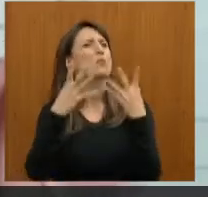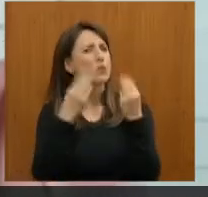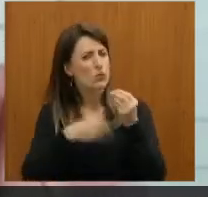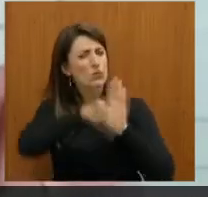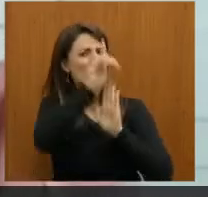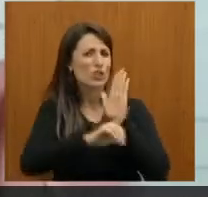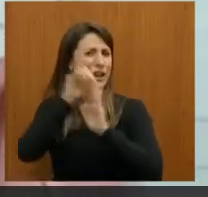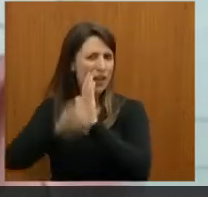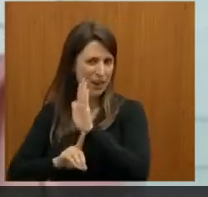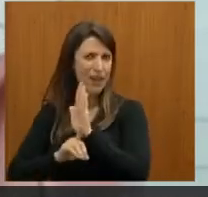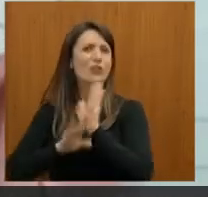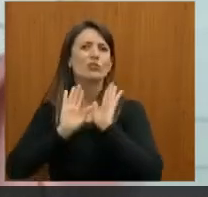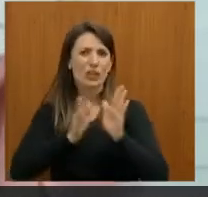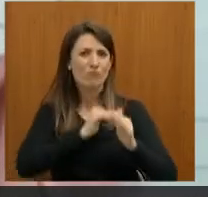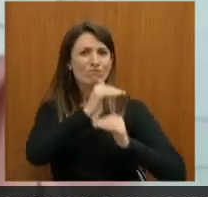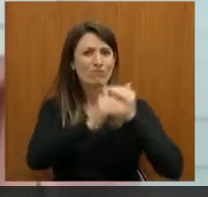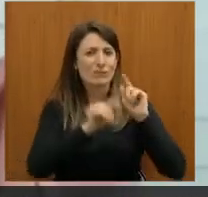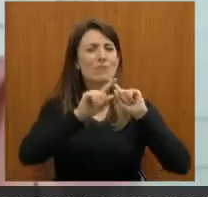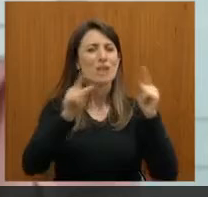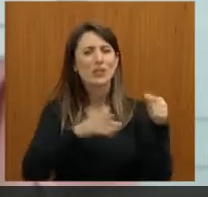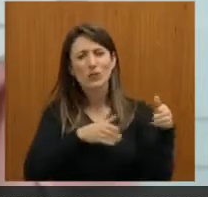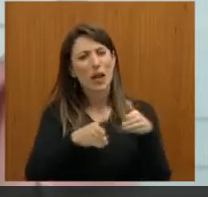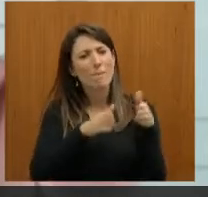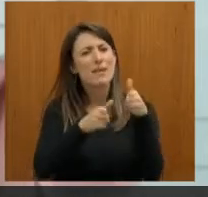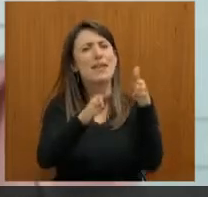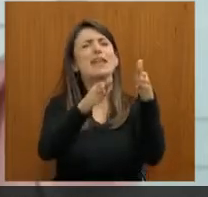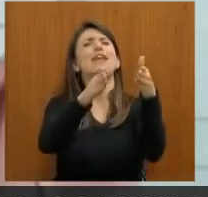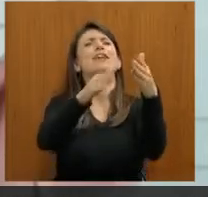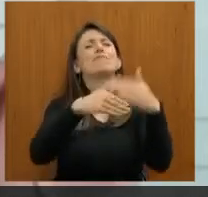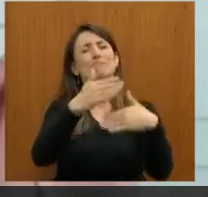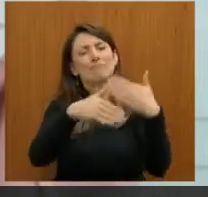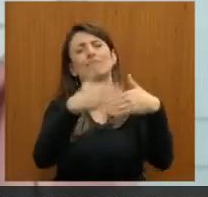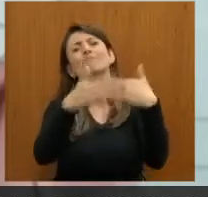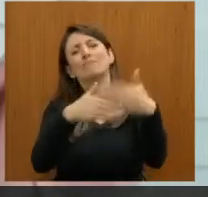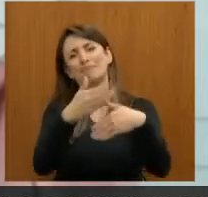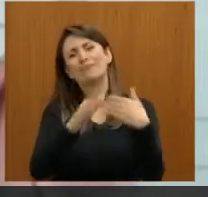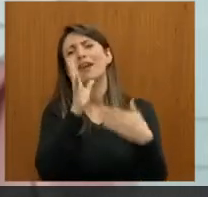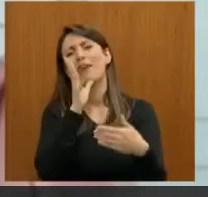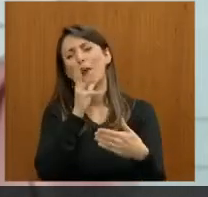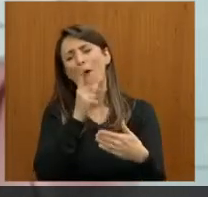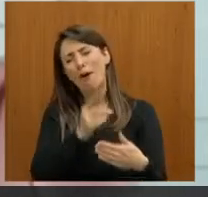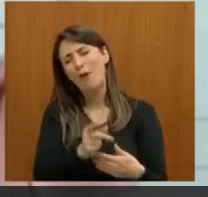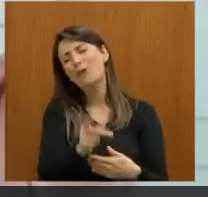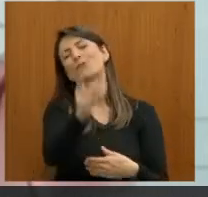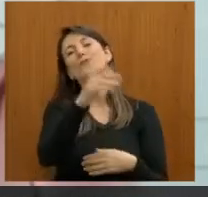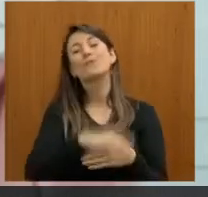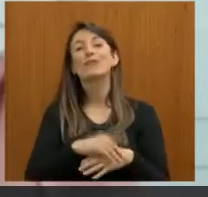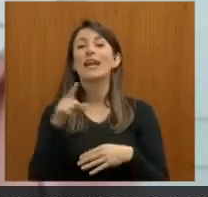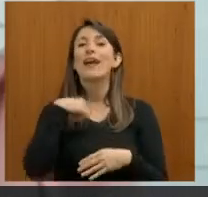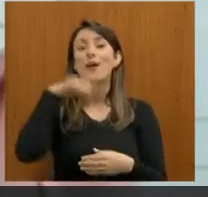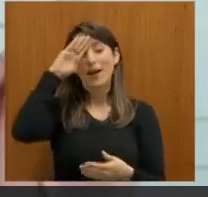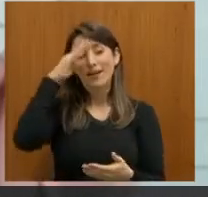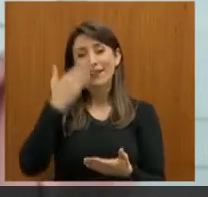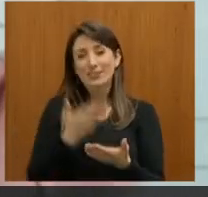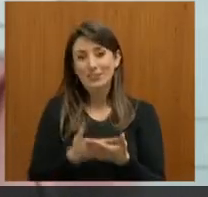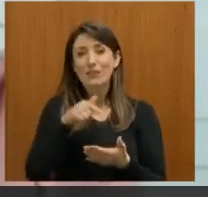e não caminha dongo pela frente e eu acredito que este caminho só será digitar